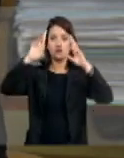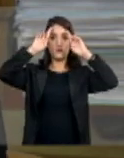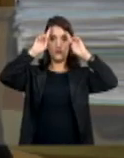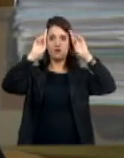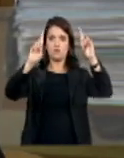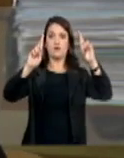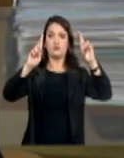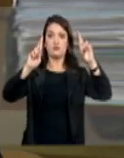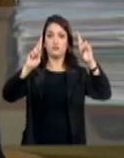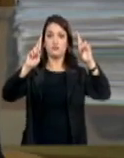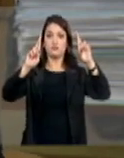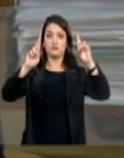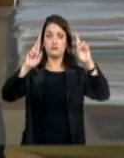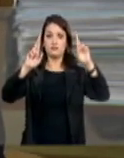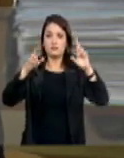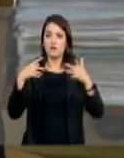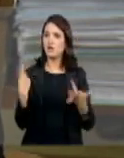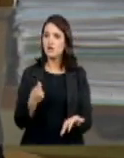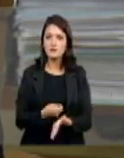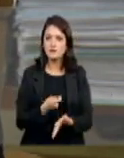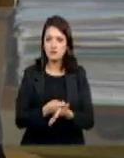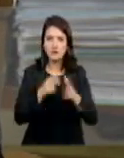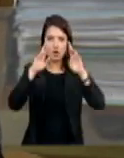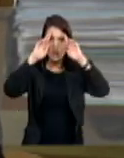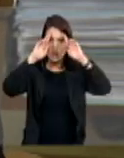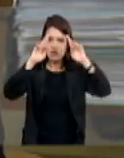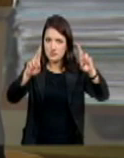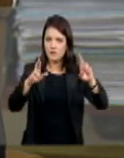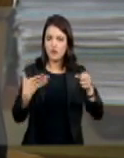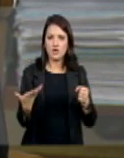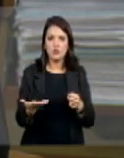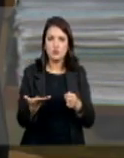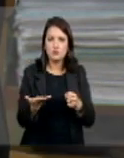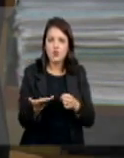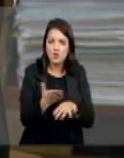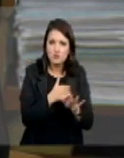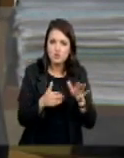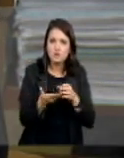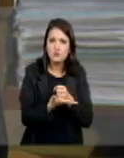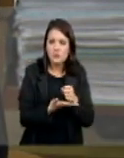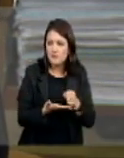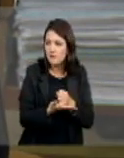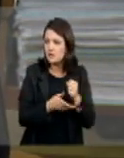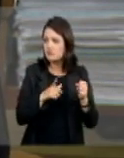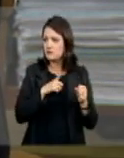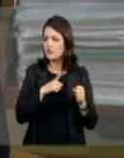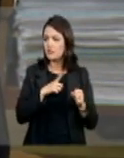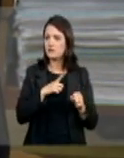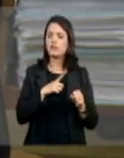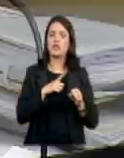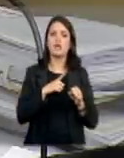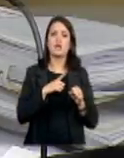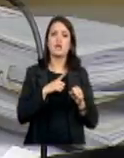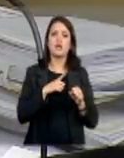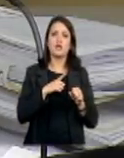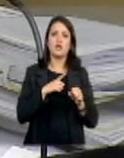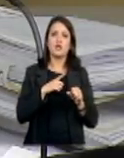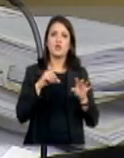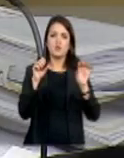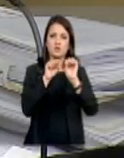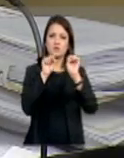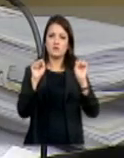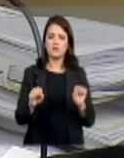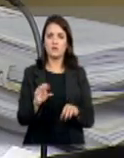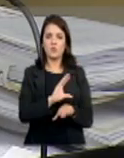a simples exigência de respeito aos princípios consagrados em nosso sistema funcional como aqueles que consagram o dogma do